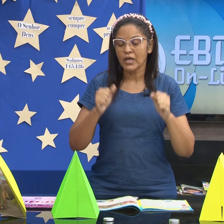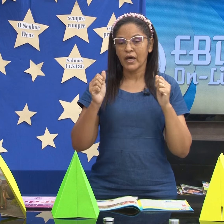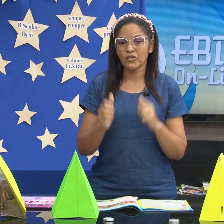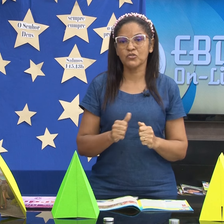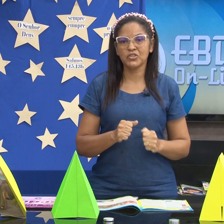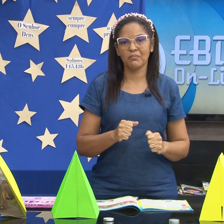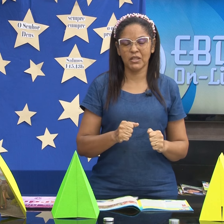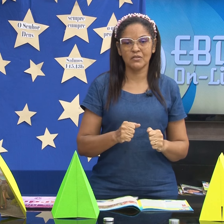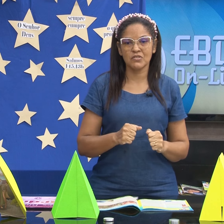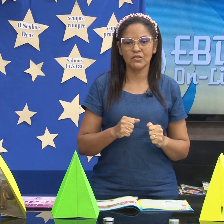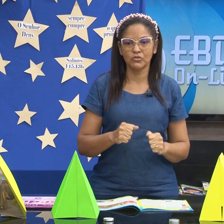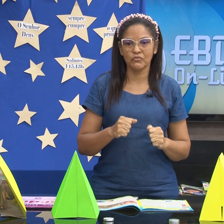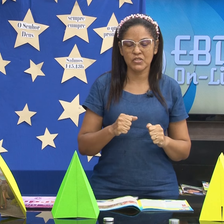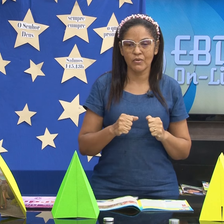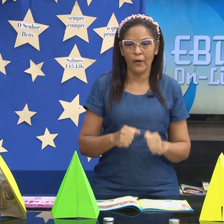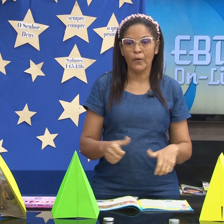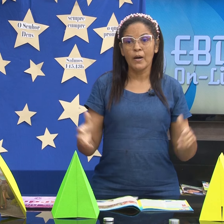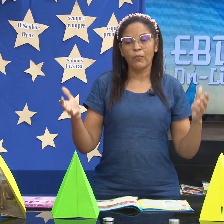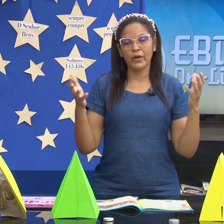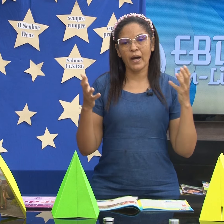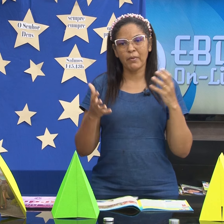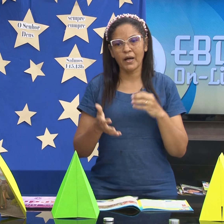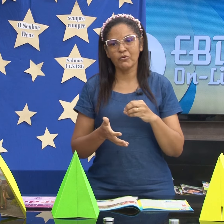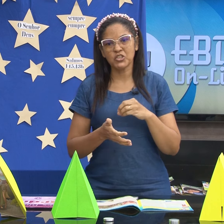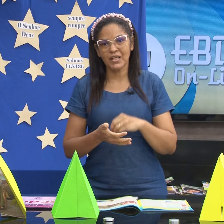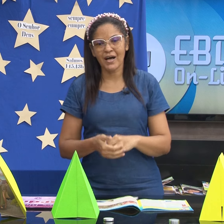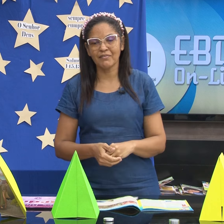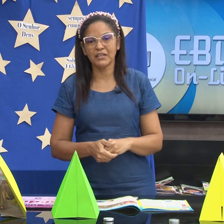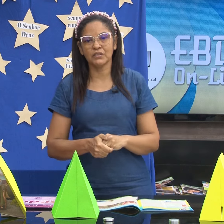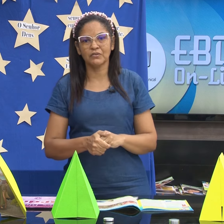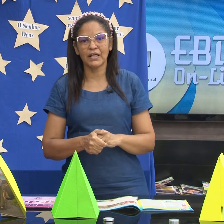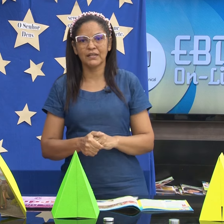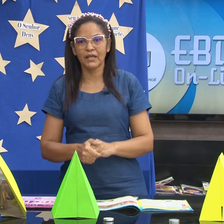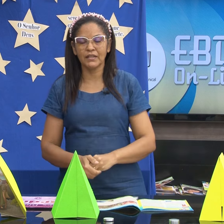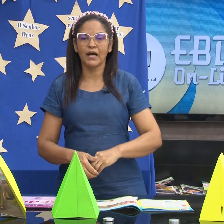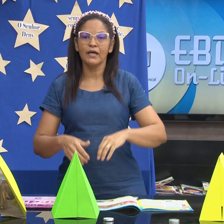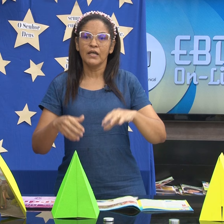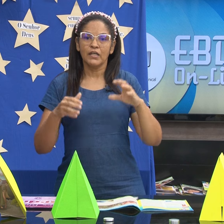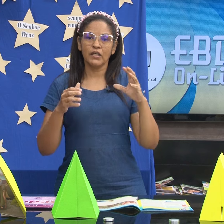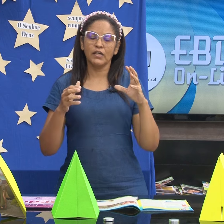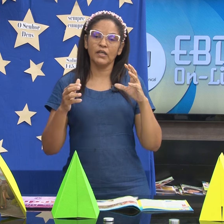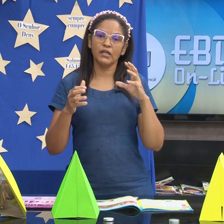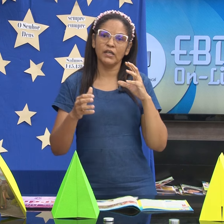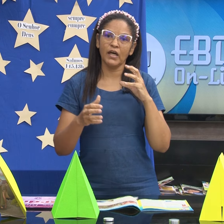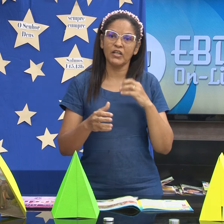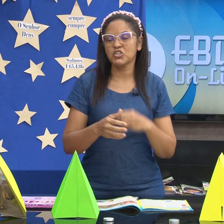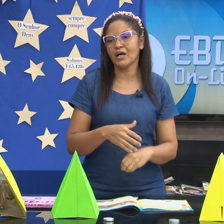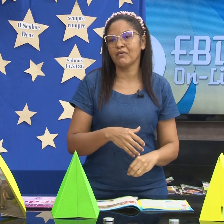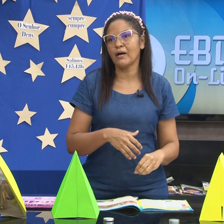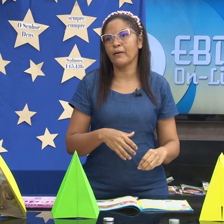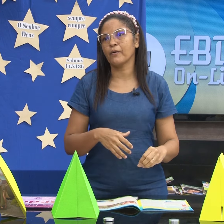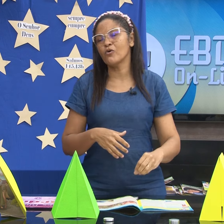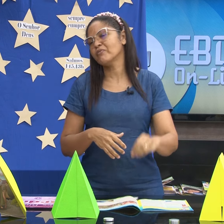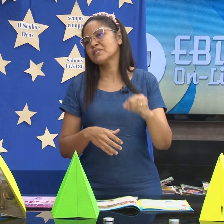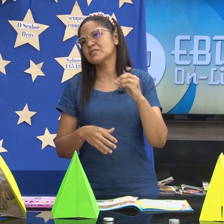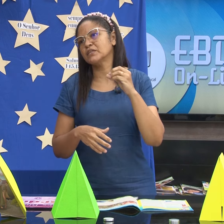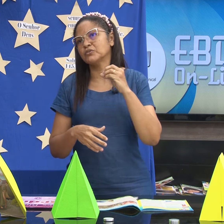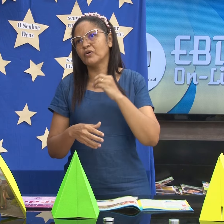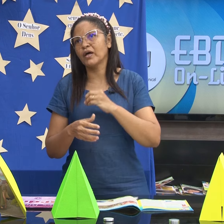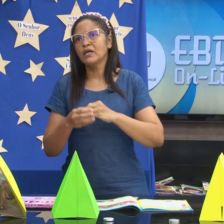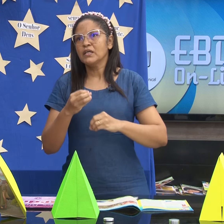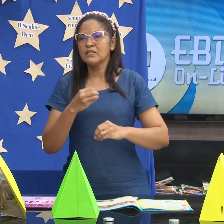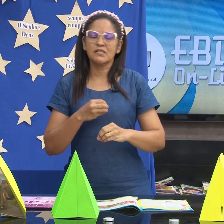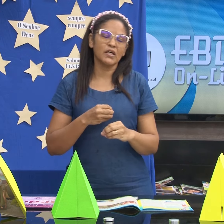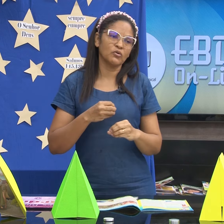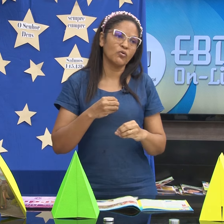alunos É justamente no segundo visual porque Abraão estava dentro da Tenda e e ele estava conversando